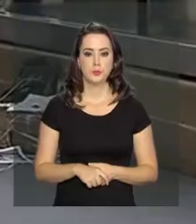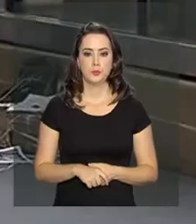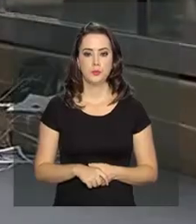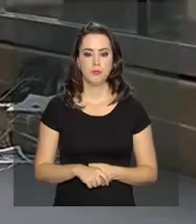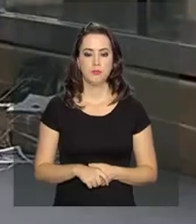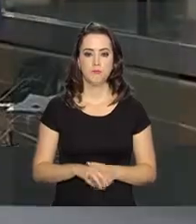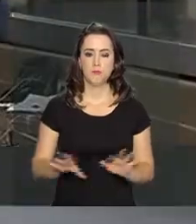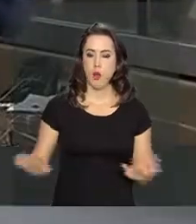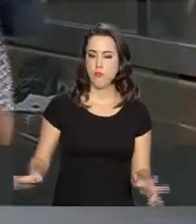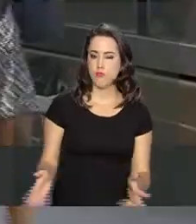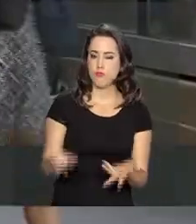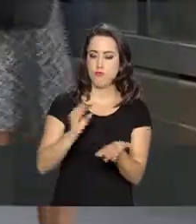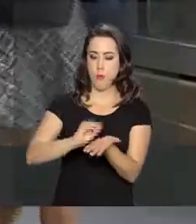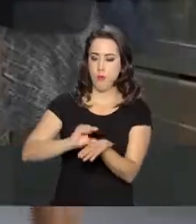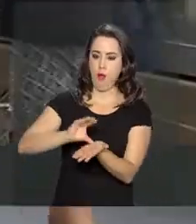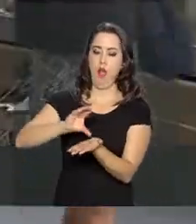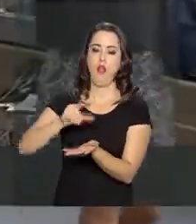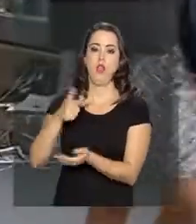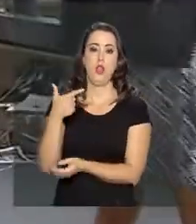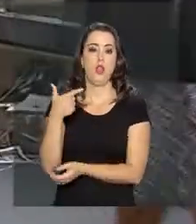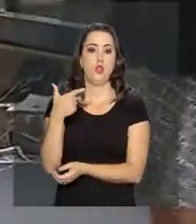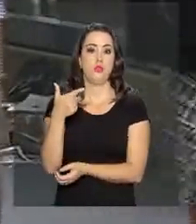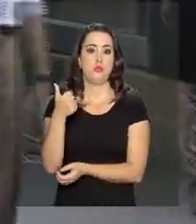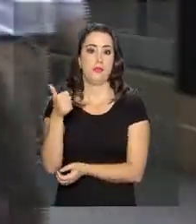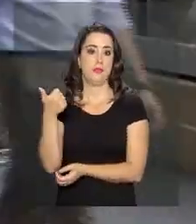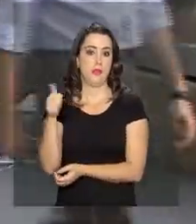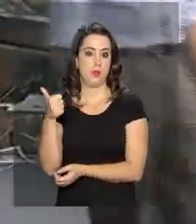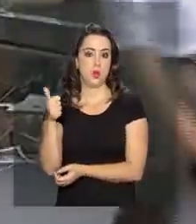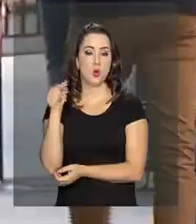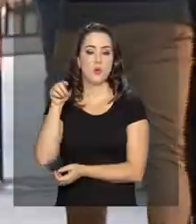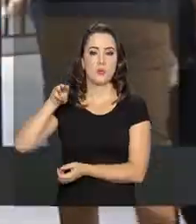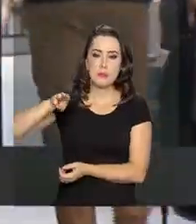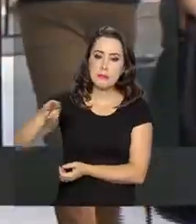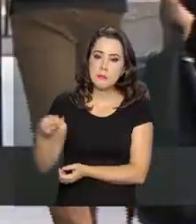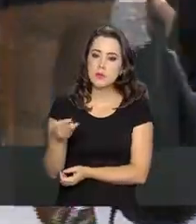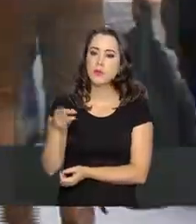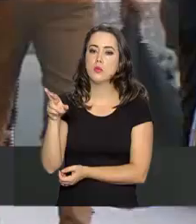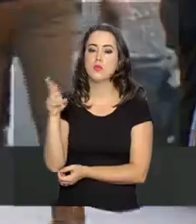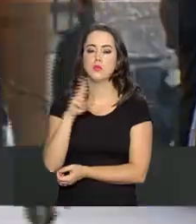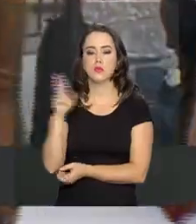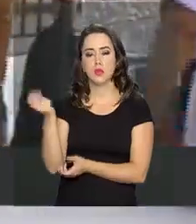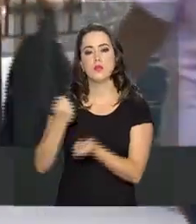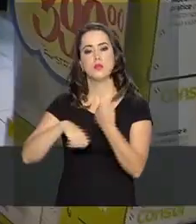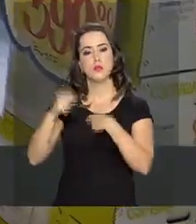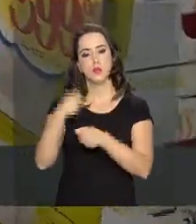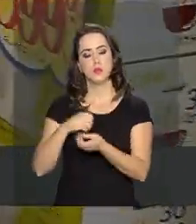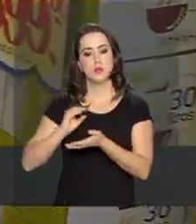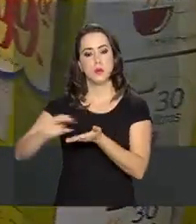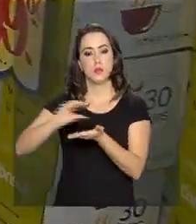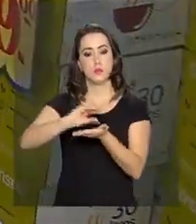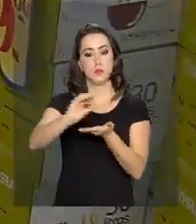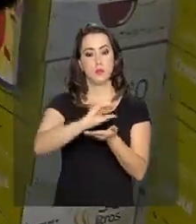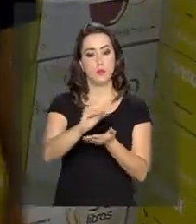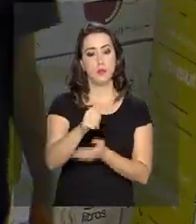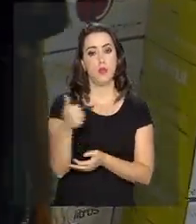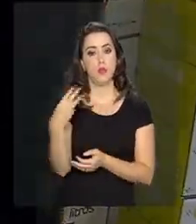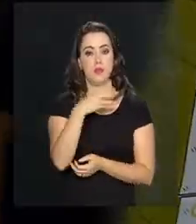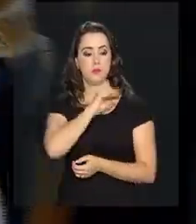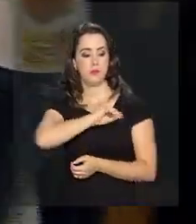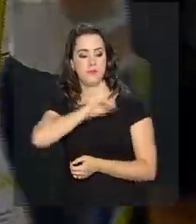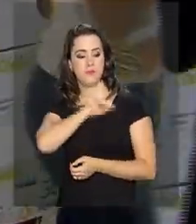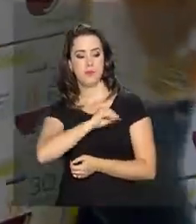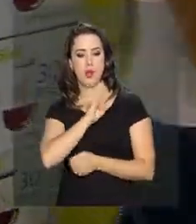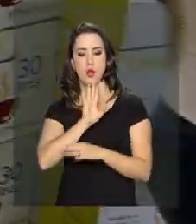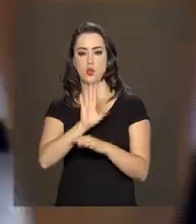Uma injeção de mais de 211 bilhões de reais na economia. O 13º salário ajuda a movimentar o comércio